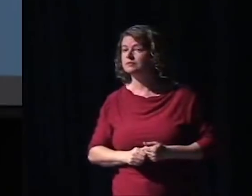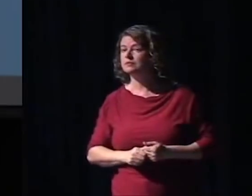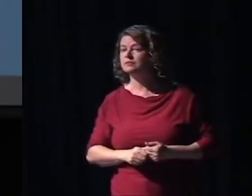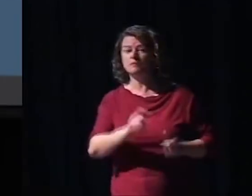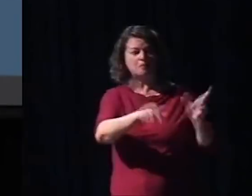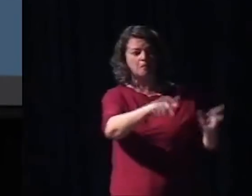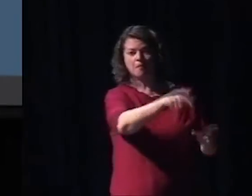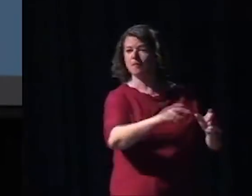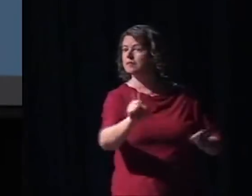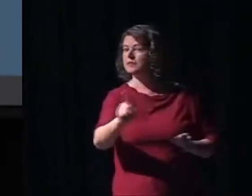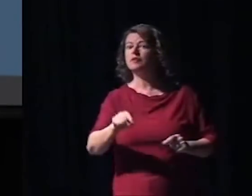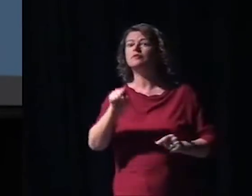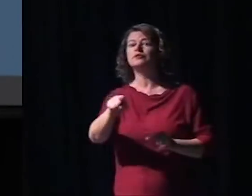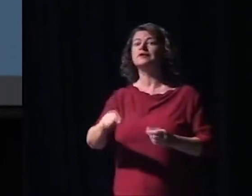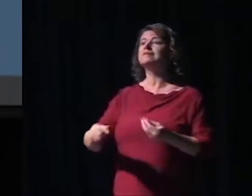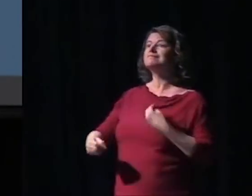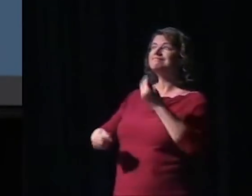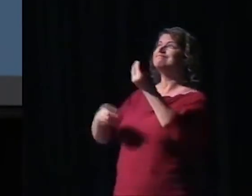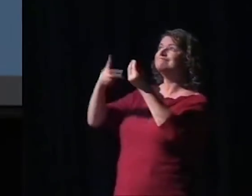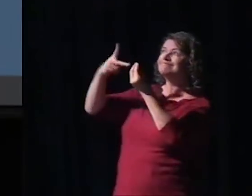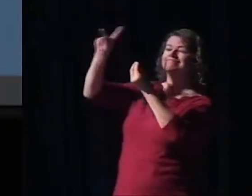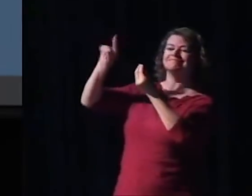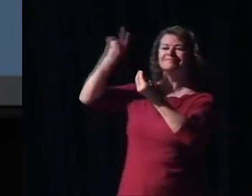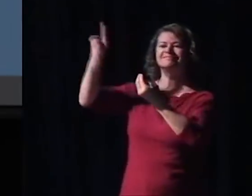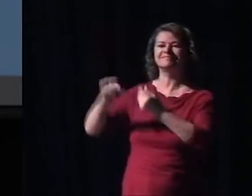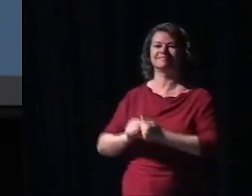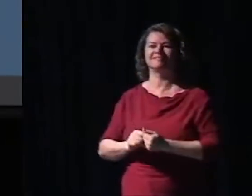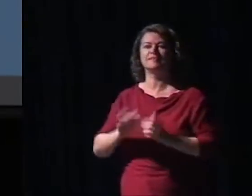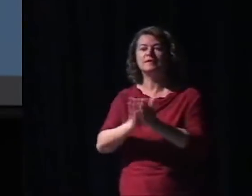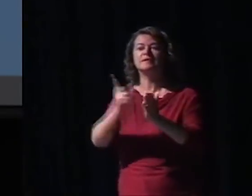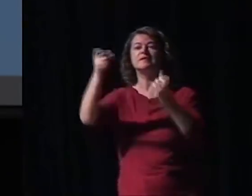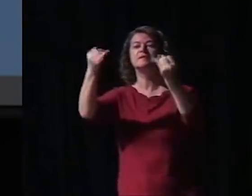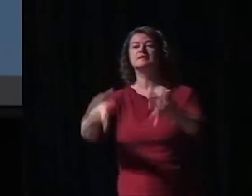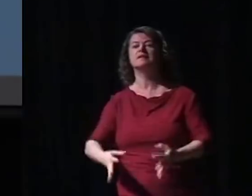sem santidade ninguém verá o Senhor.